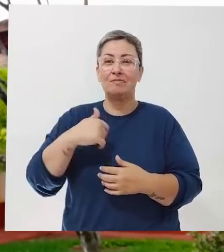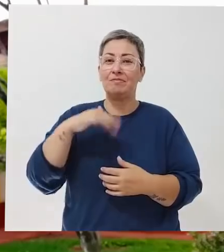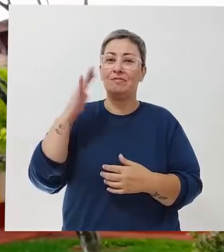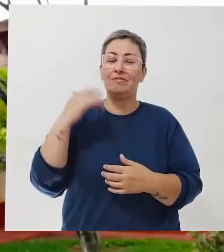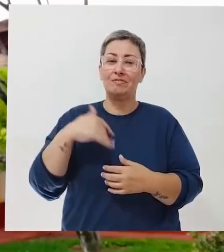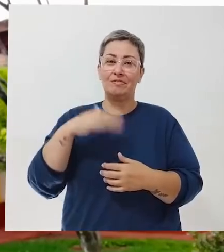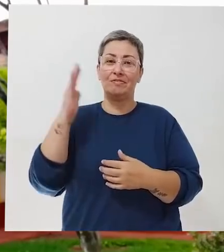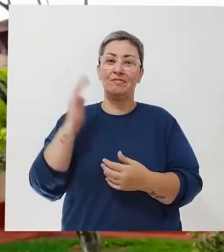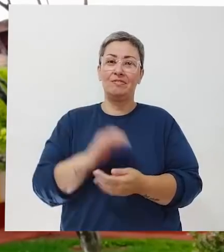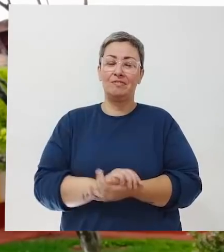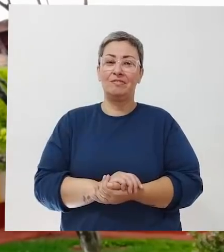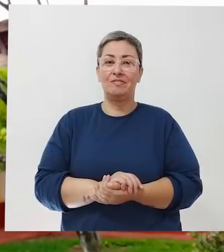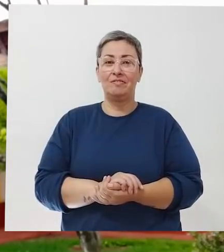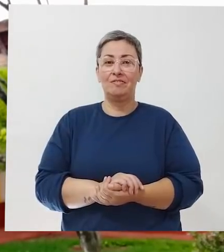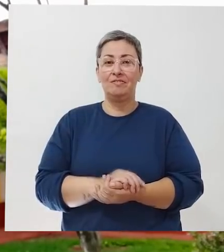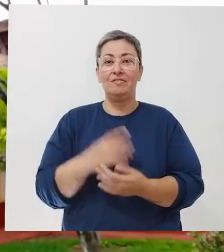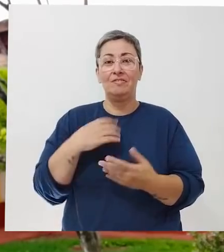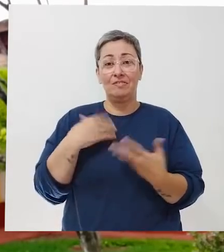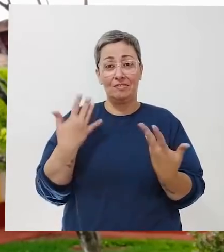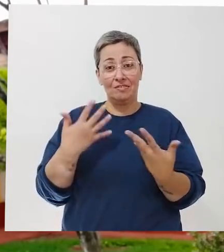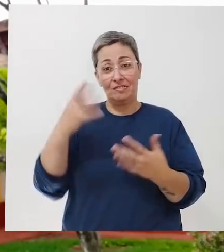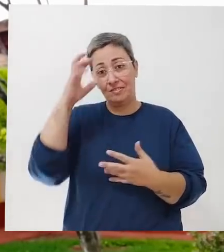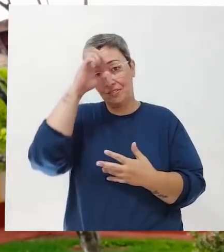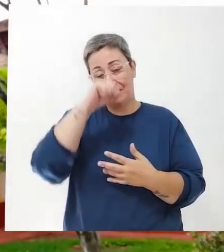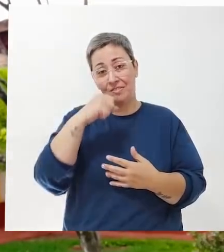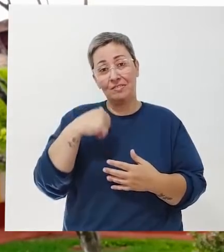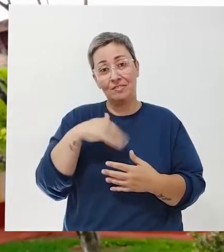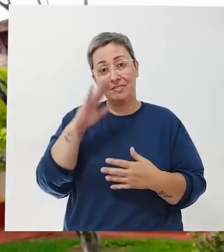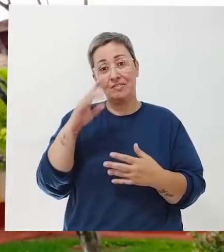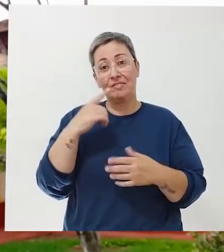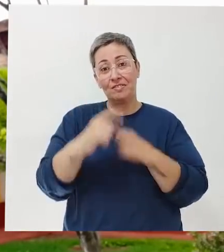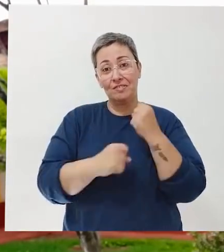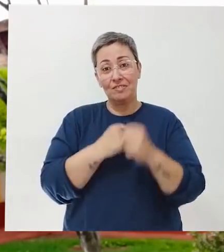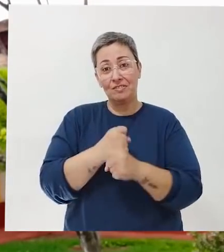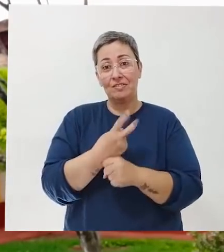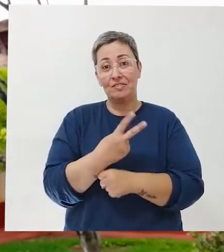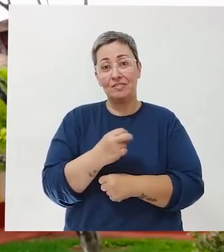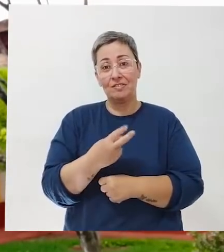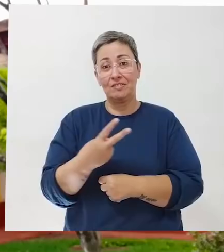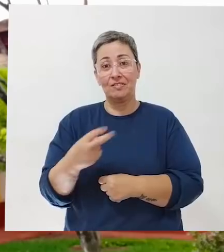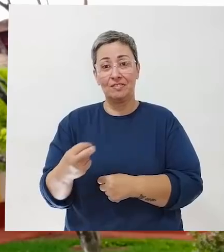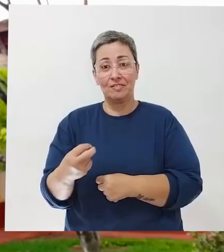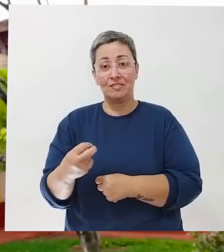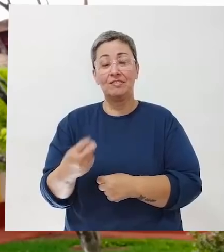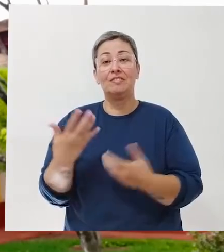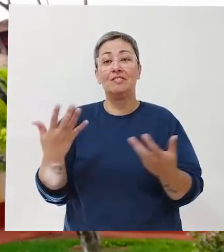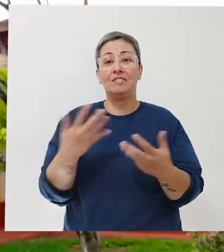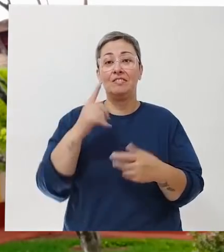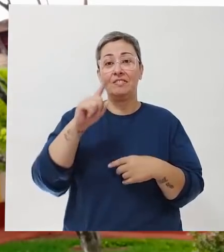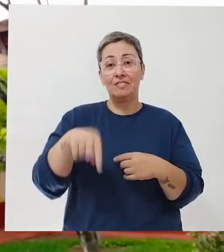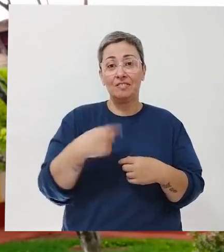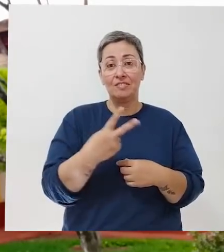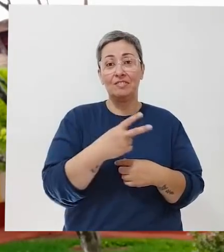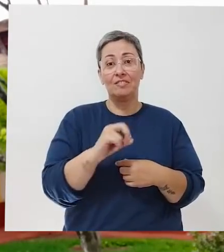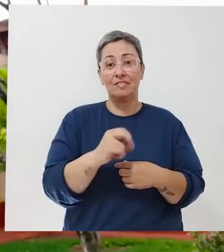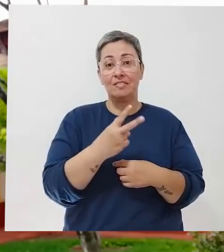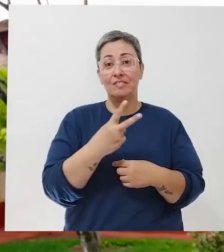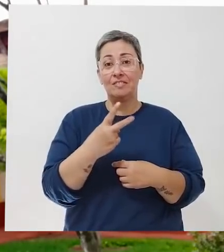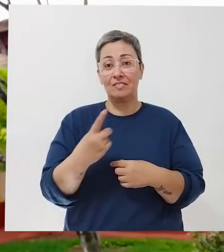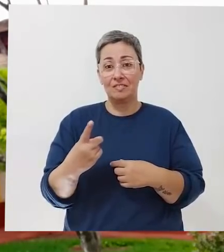ecoe muito, muito, muito. Nós aprendemos muito no nosso ano de 2020. Que